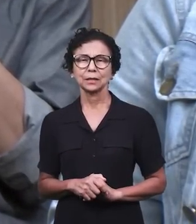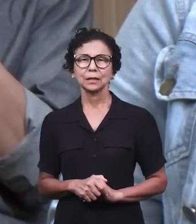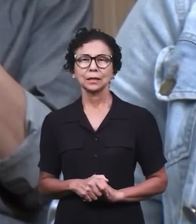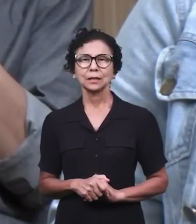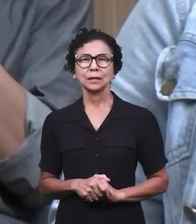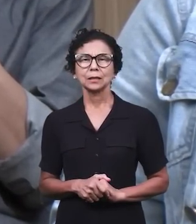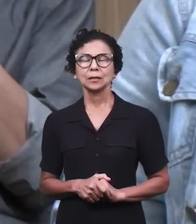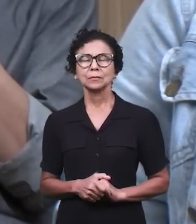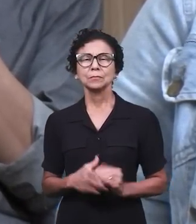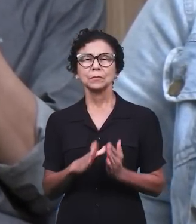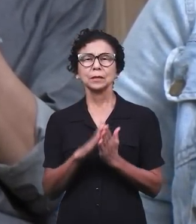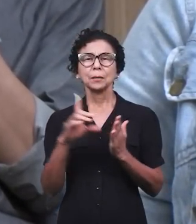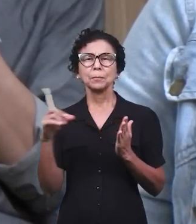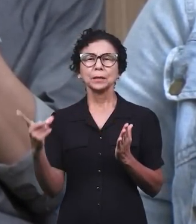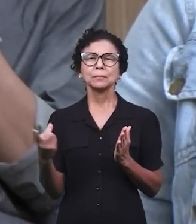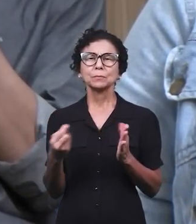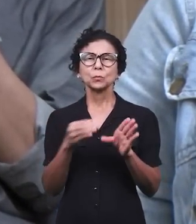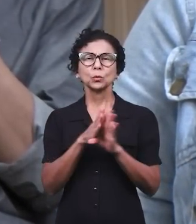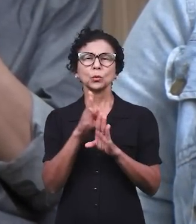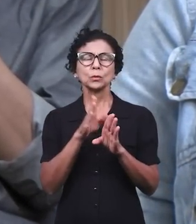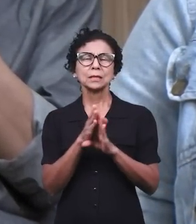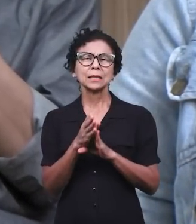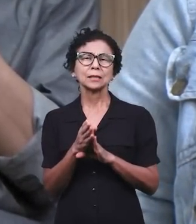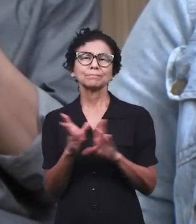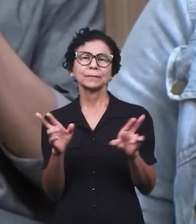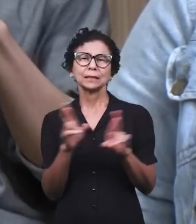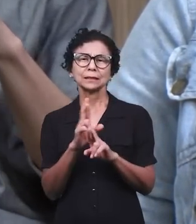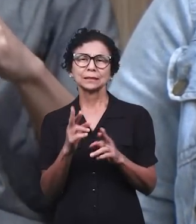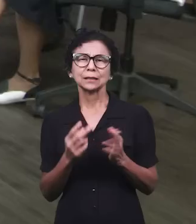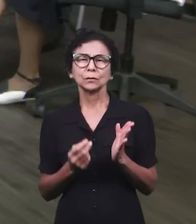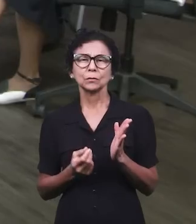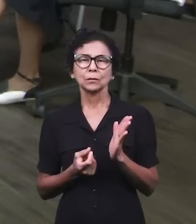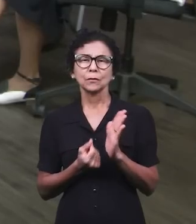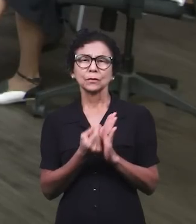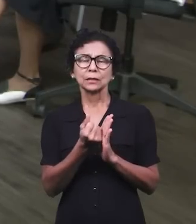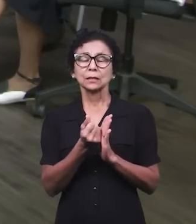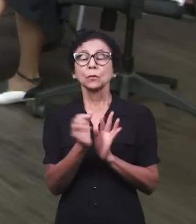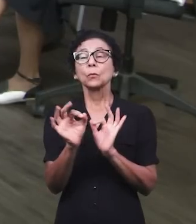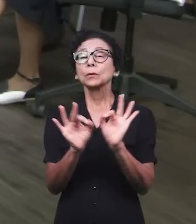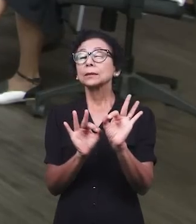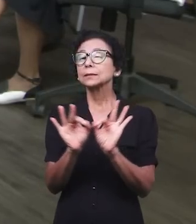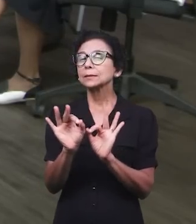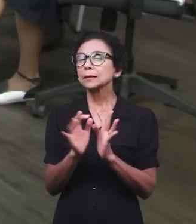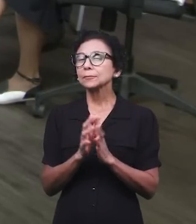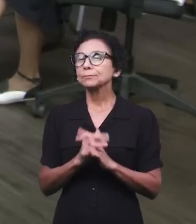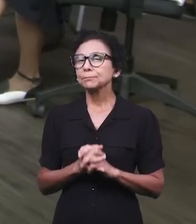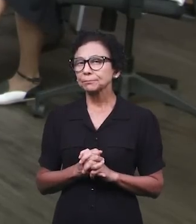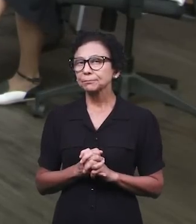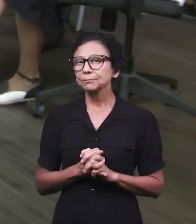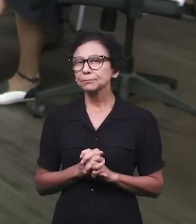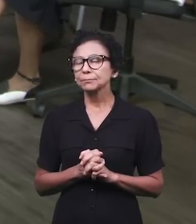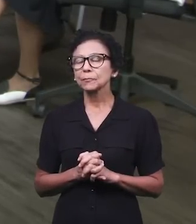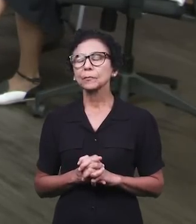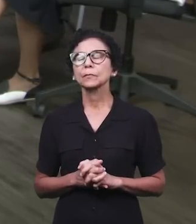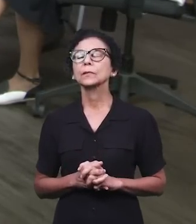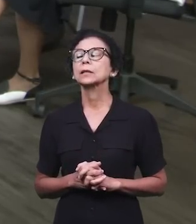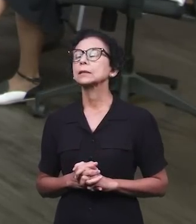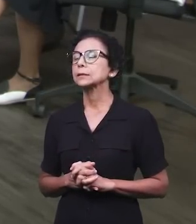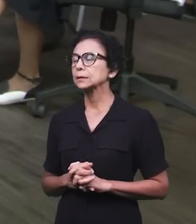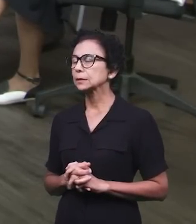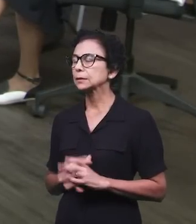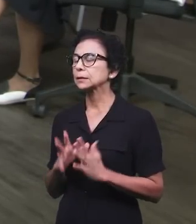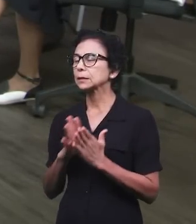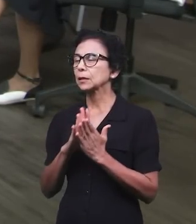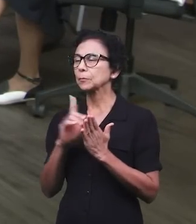pode nos instruir sobre essa área da organização financeira? Muito bem, João Vitor. A Bíblia nos